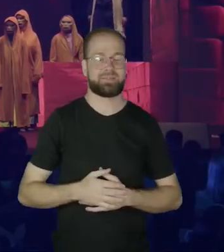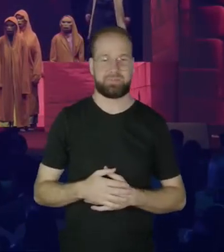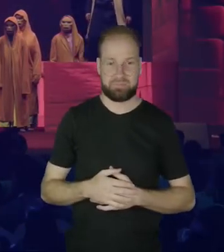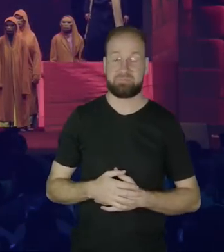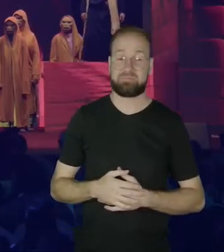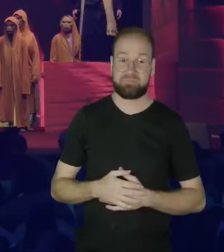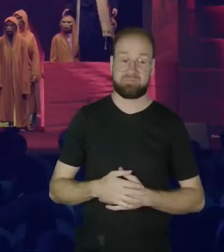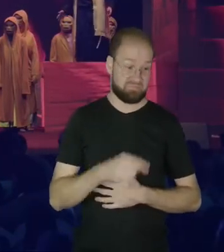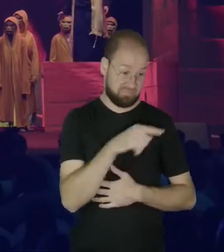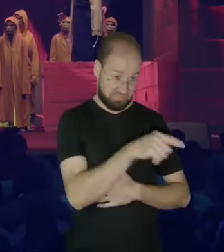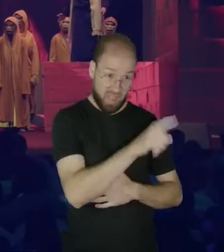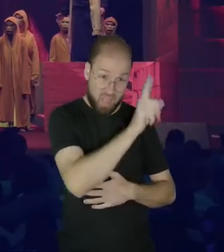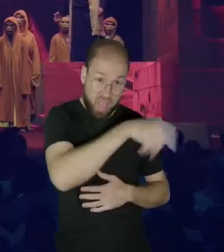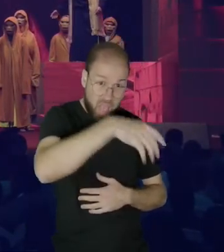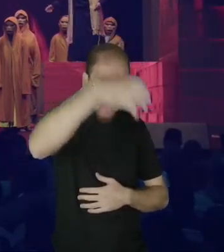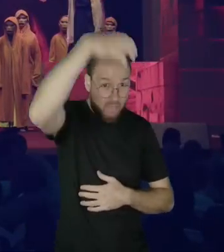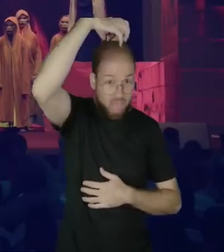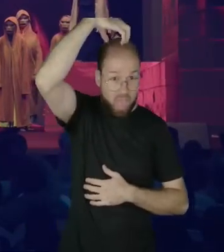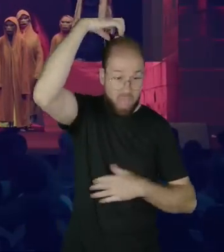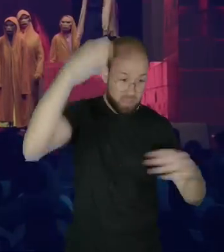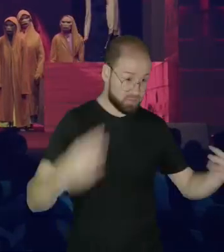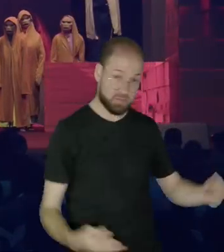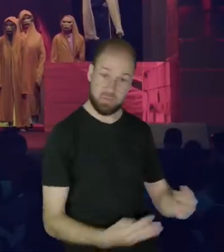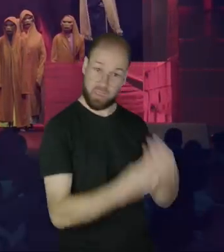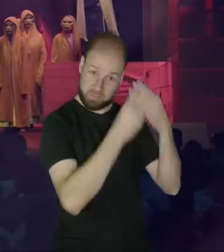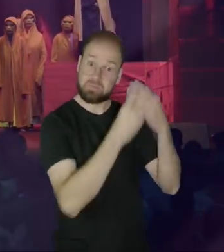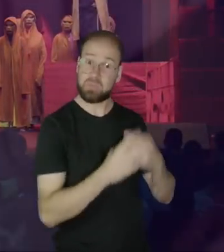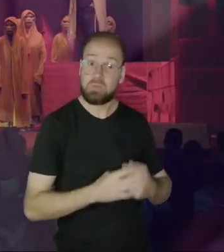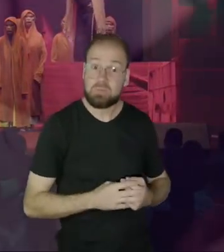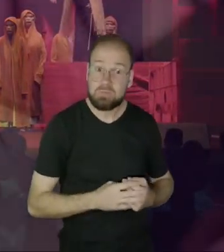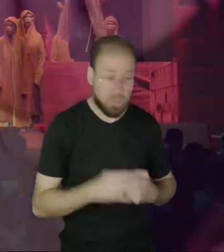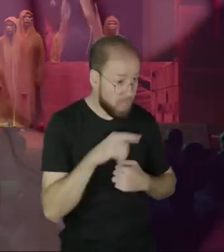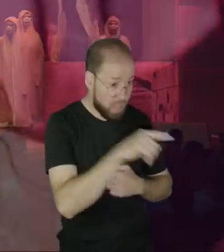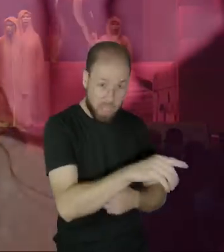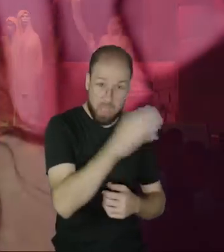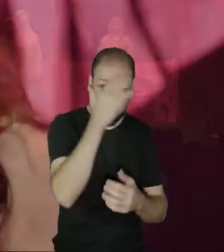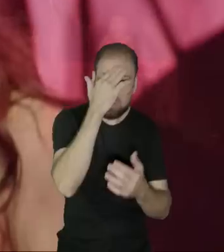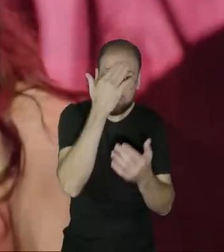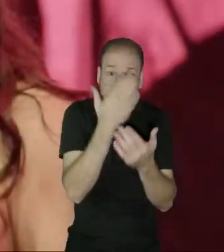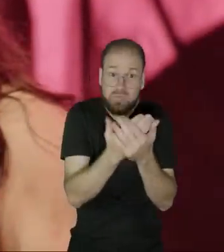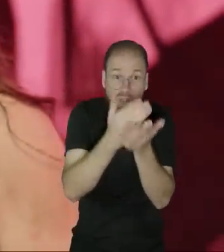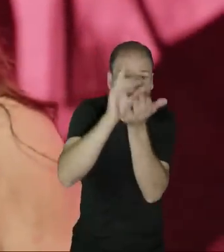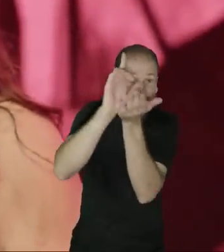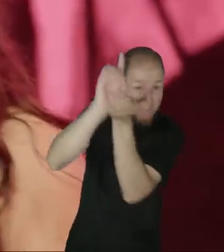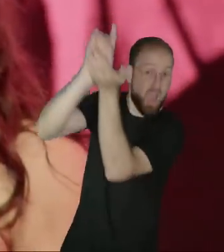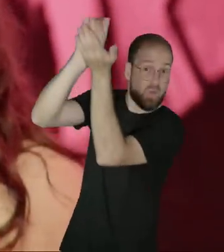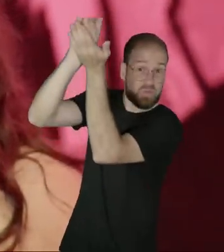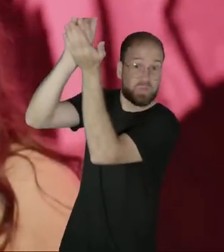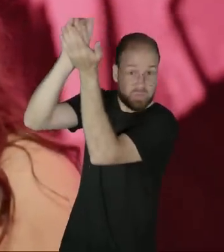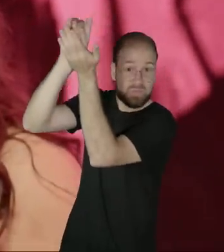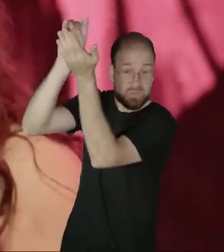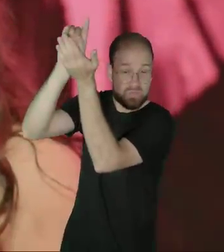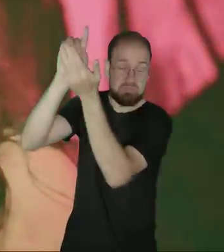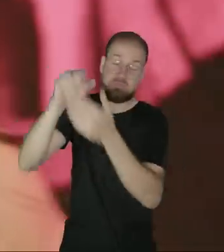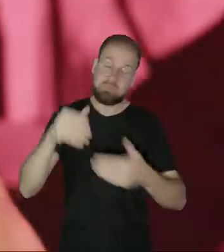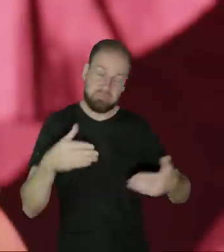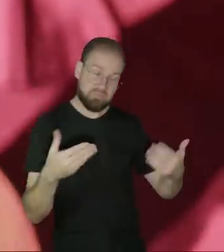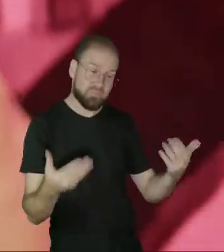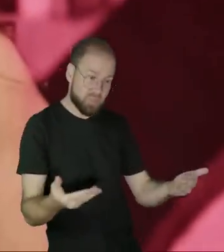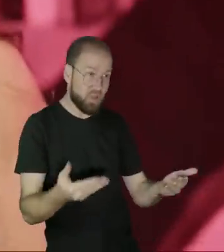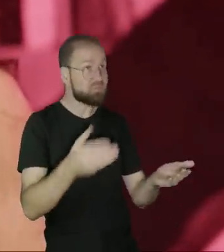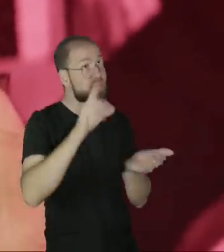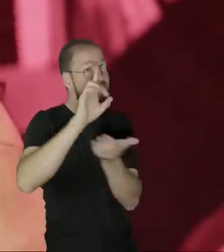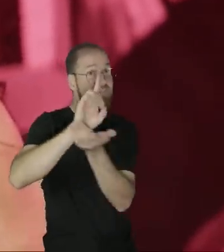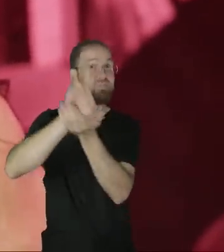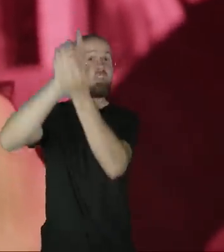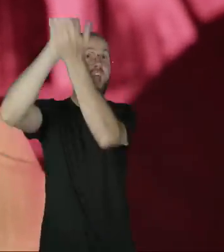És rei de Israel? Confiou em Deus? Então que Deus